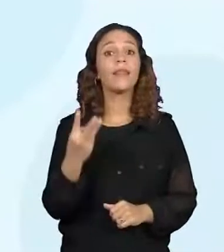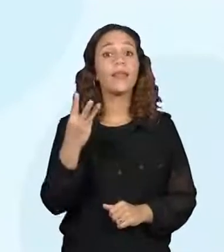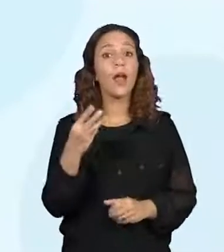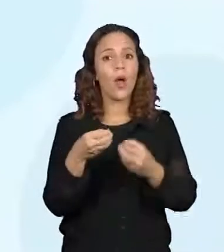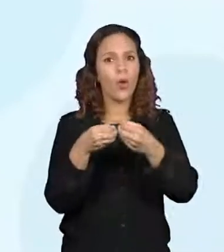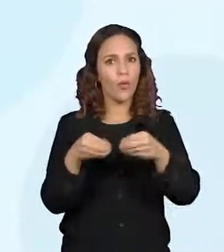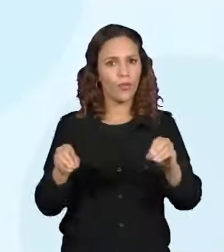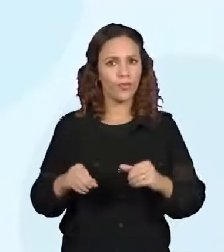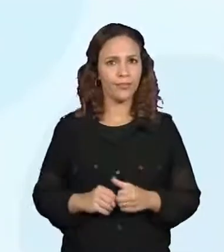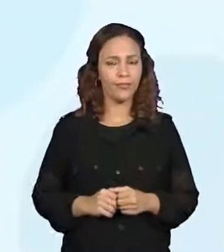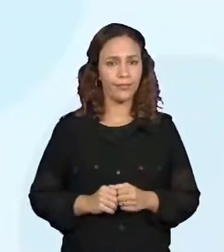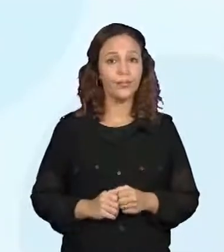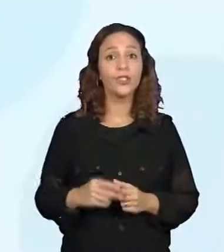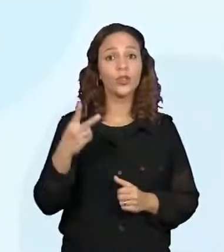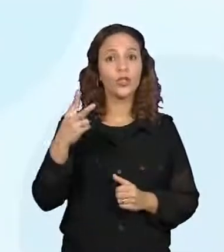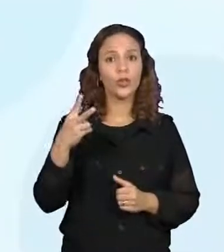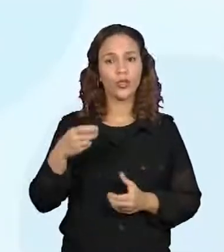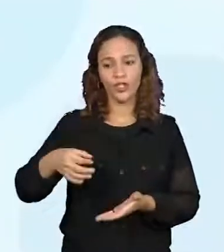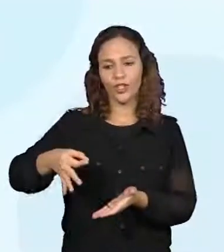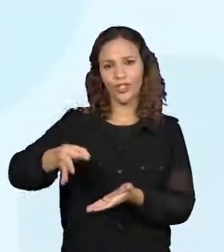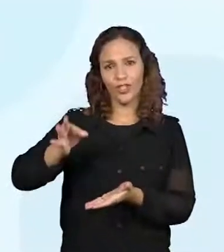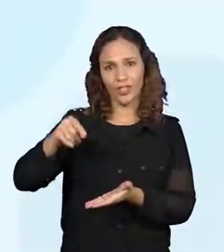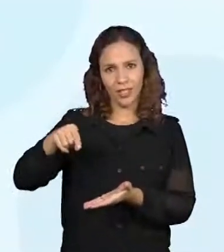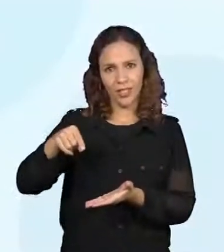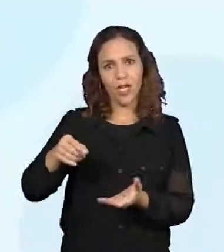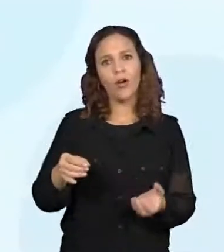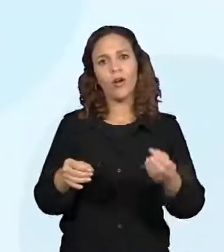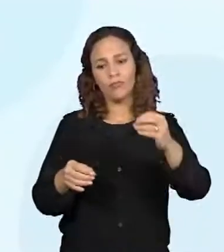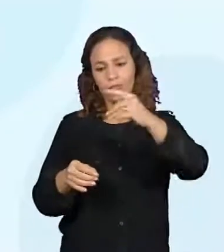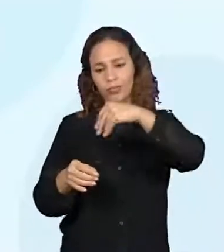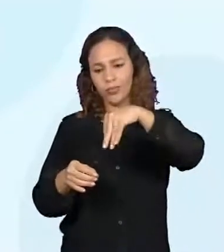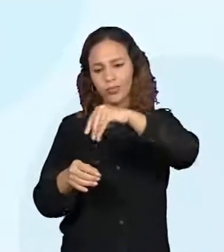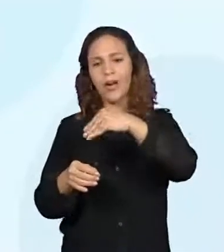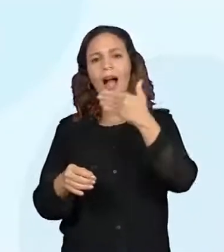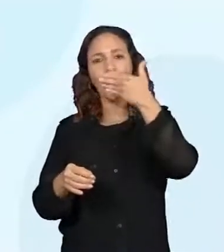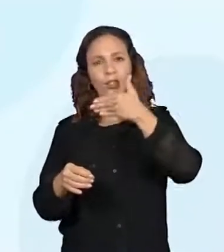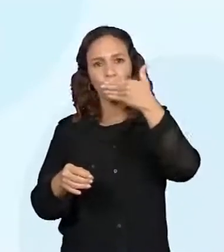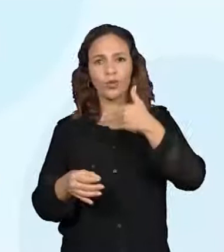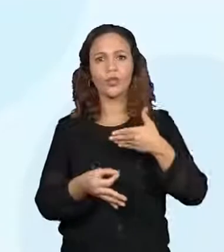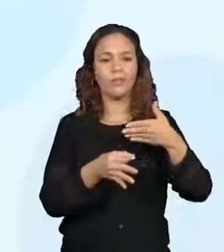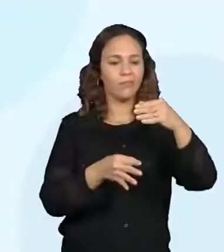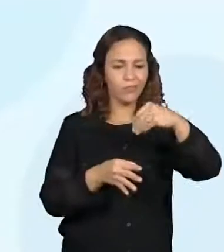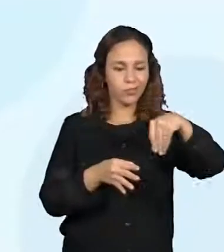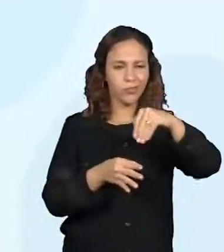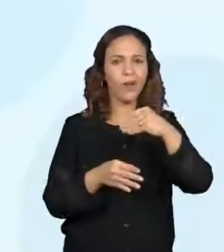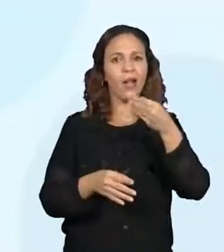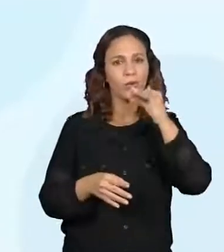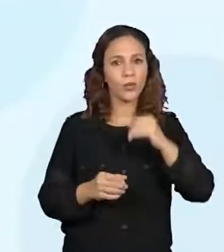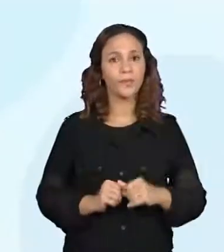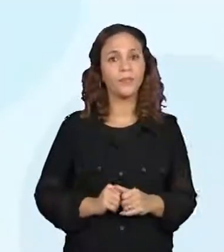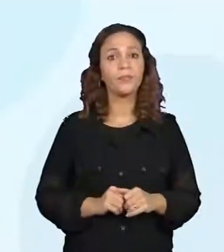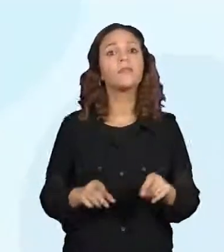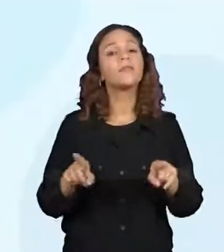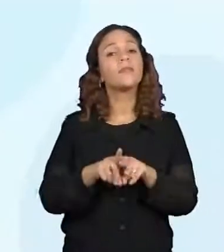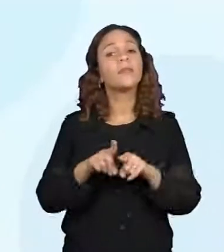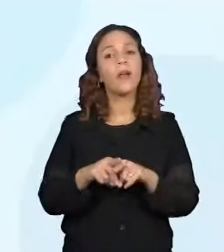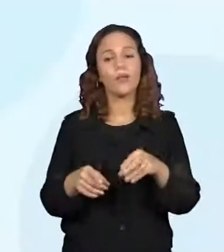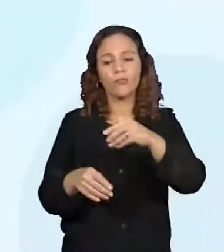2 xícaras de chá de açúcar, 3 xícaras de chá de farinha de